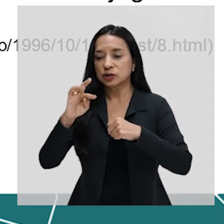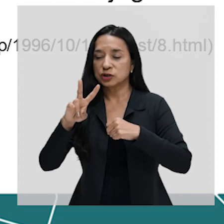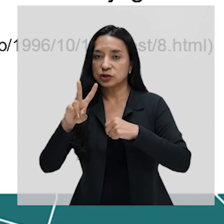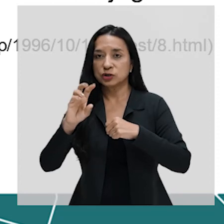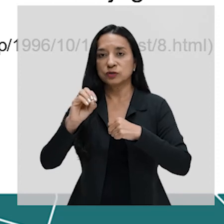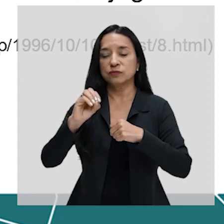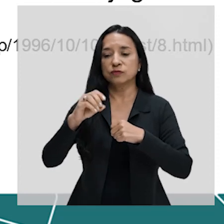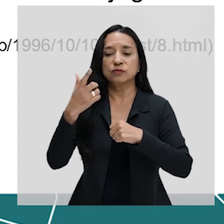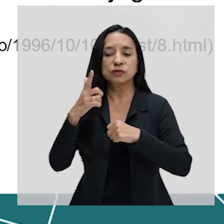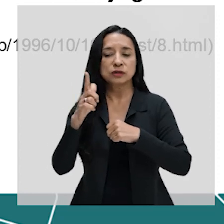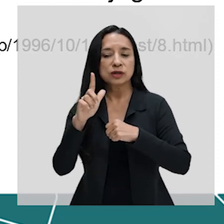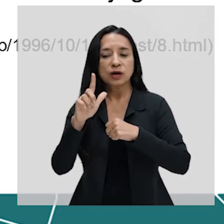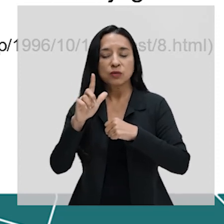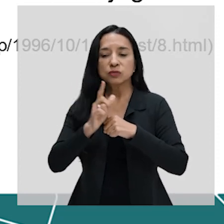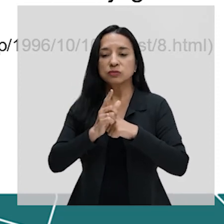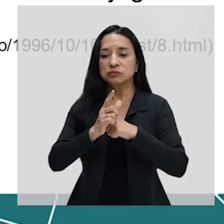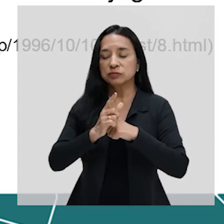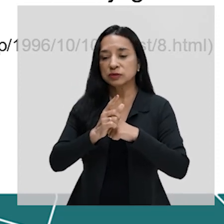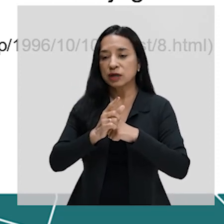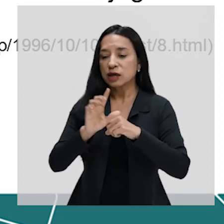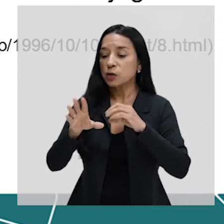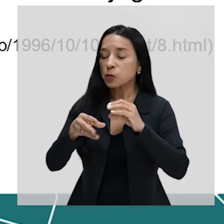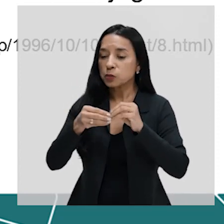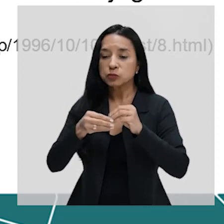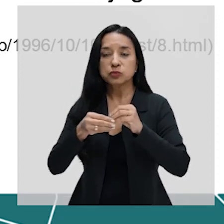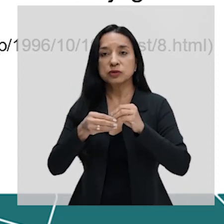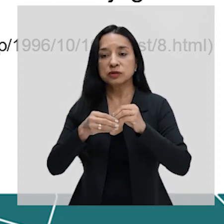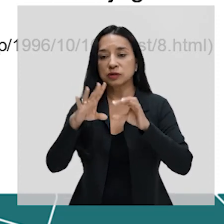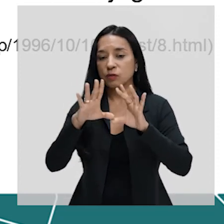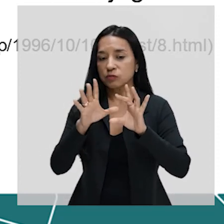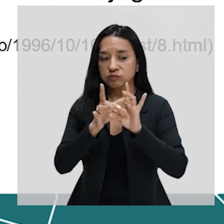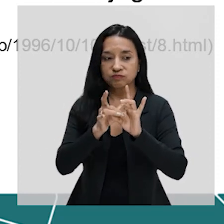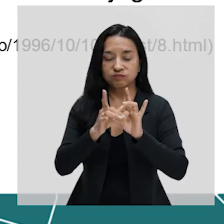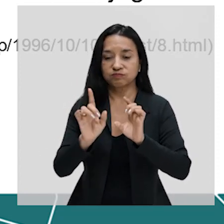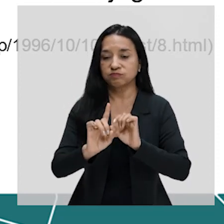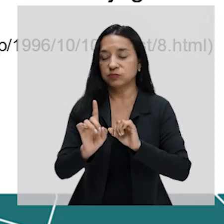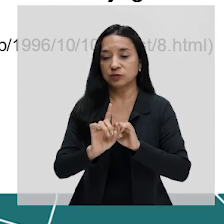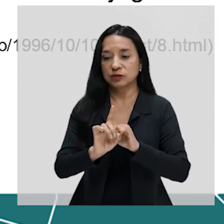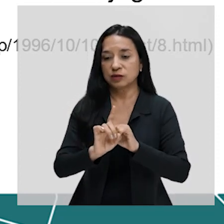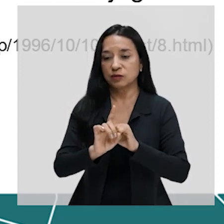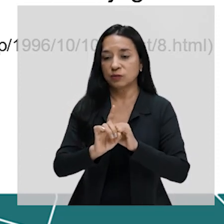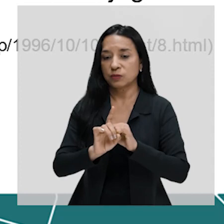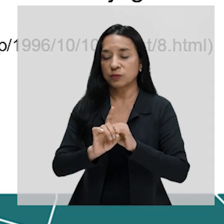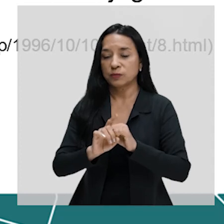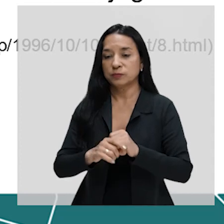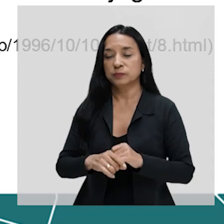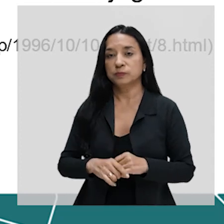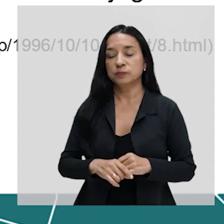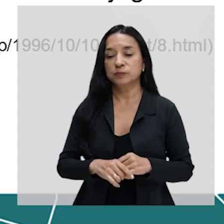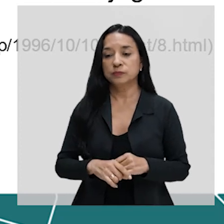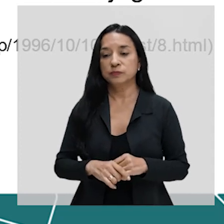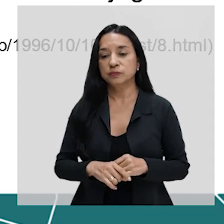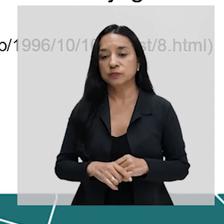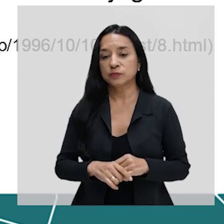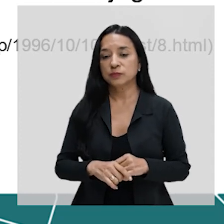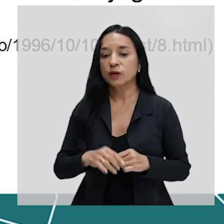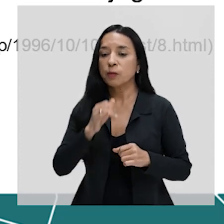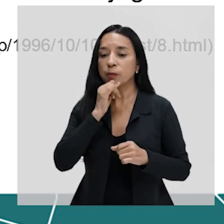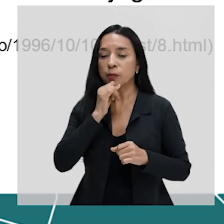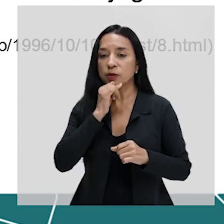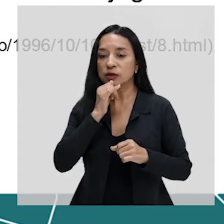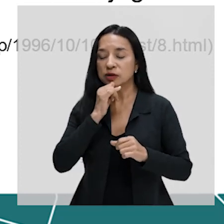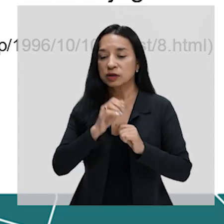conjugação completa. Existem verbos que nós não vamos ter a conjugação em todas as pessoas gramaticais. Então, por exemplo,